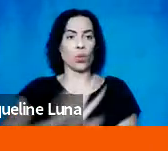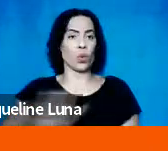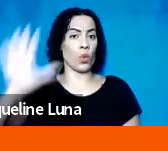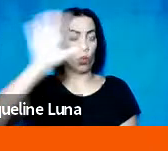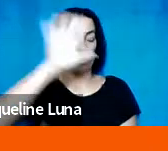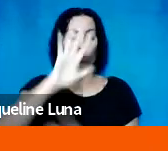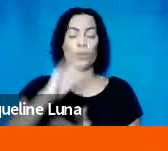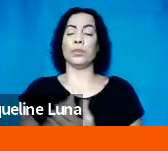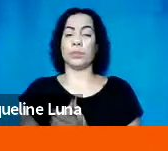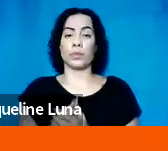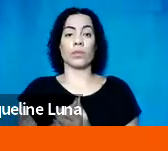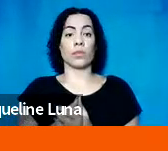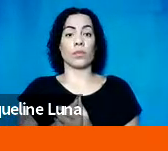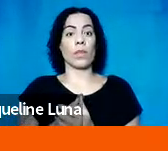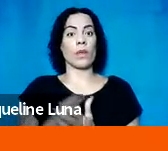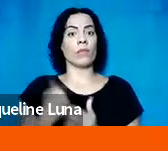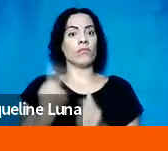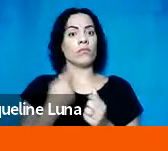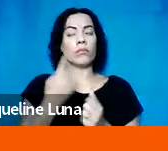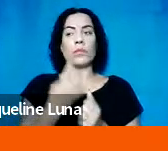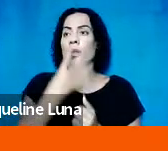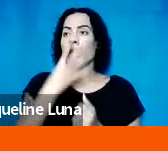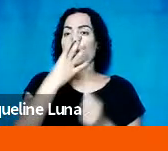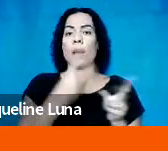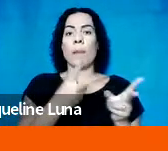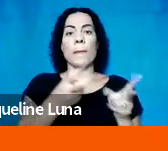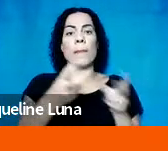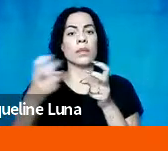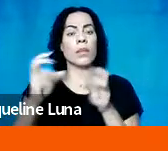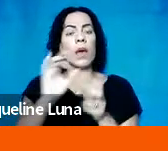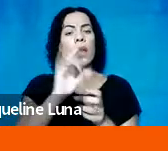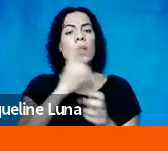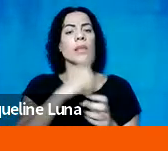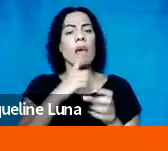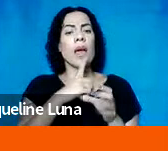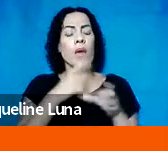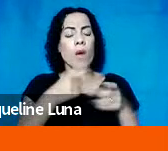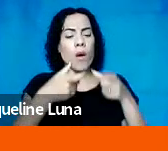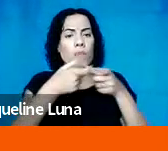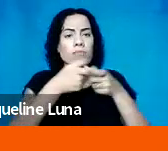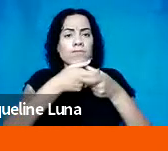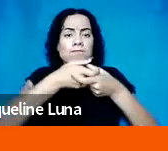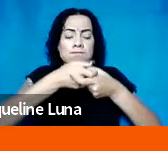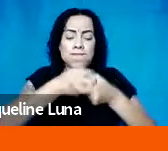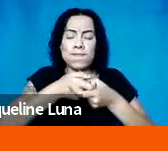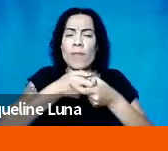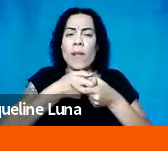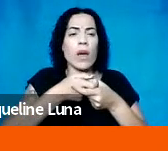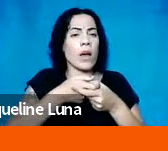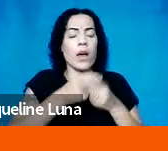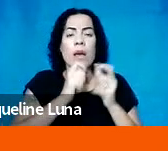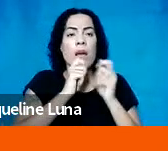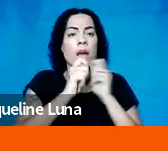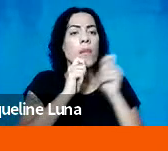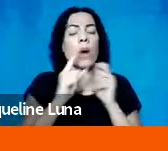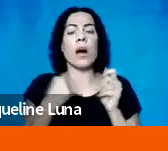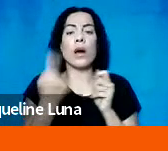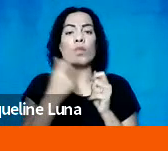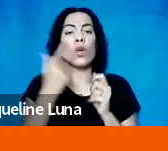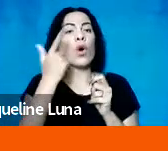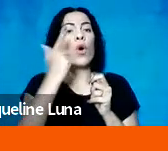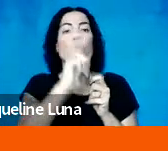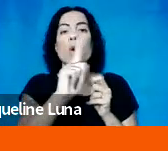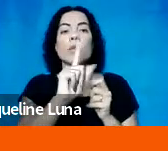incrível perceber como, dentro de casa, um grupo pequeno de repórteres, a gente conseguiu manter uma